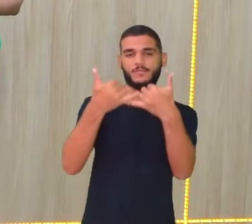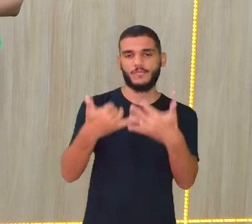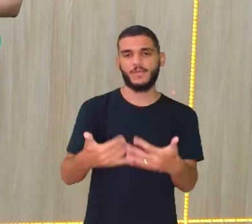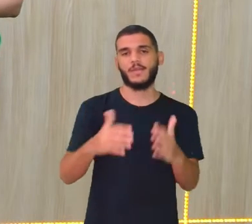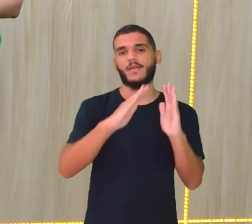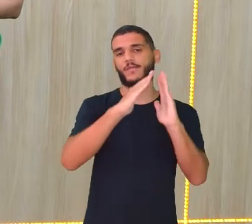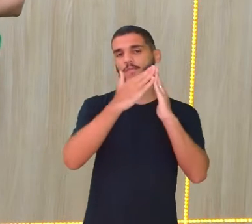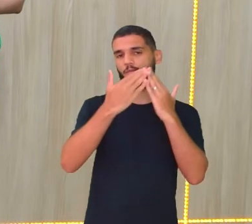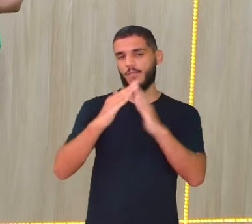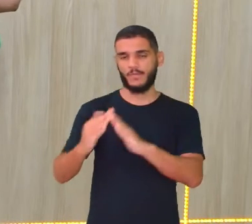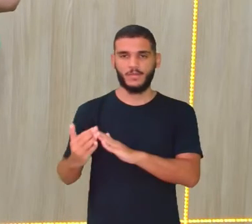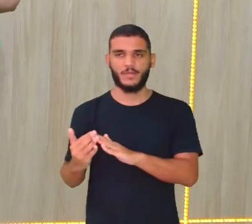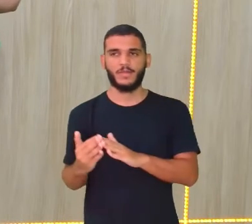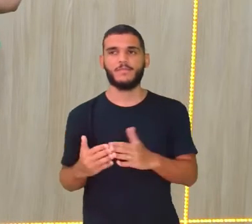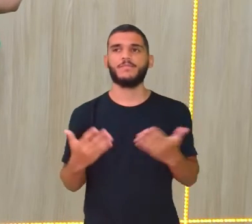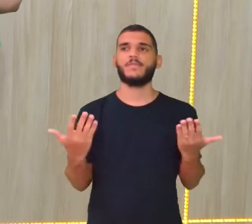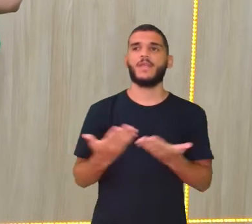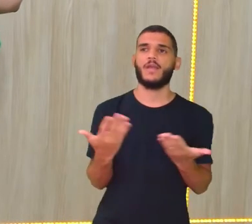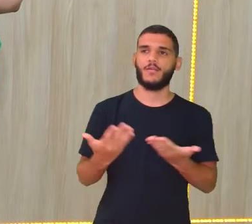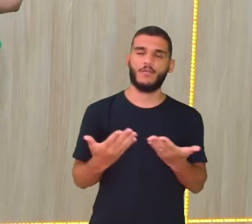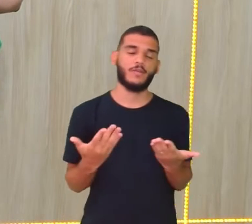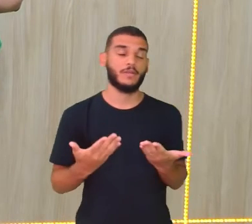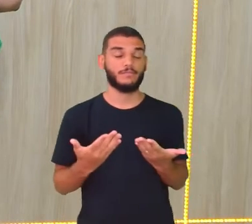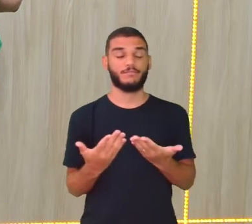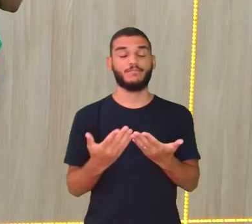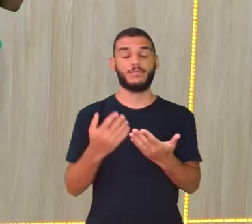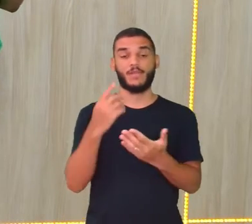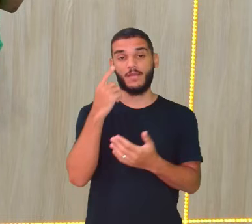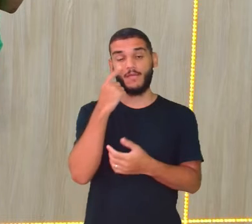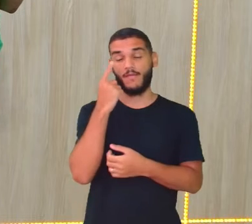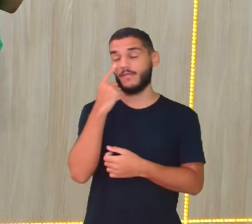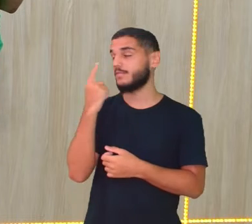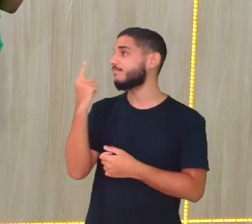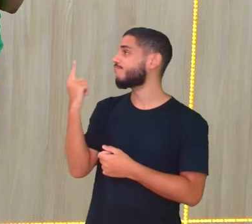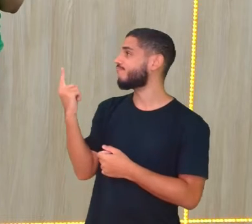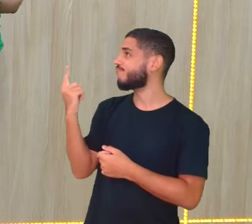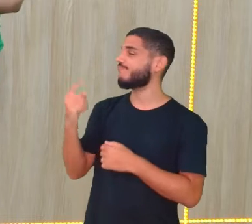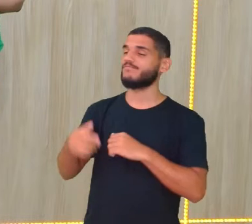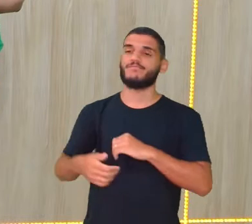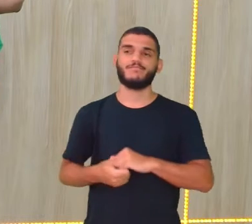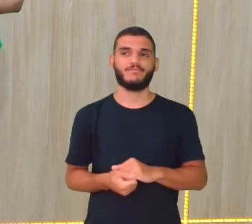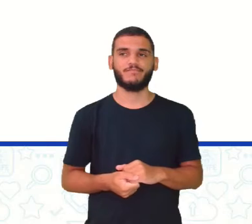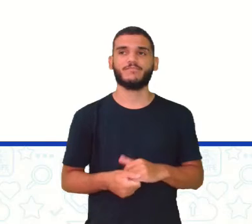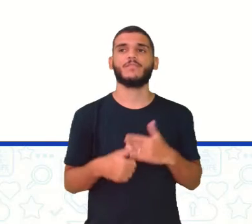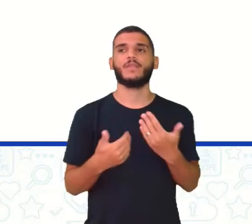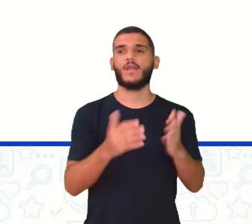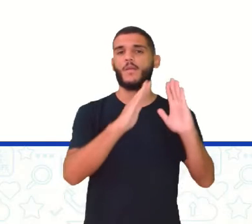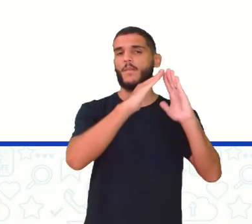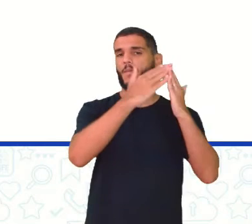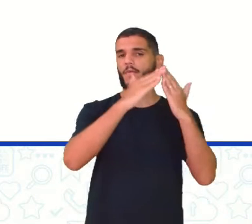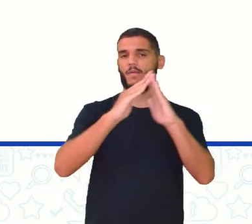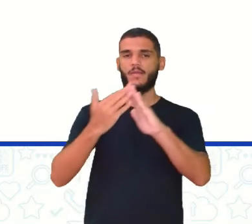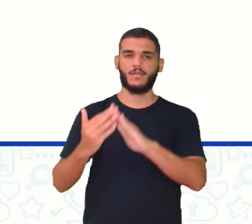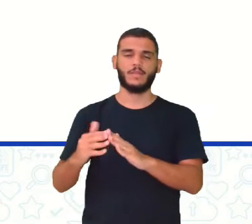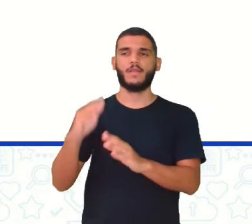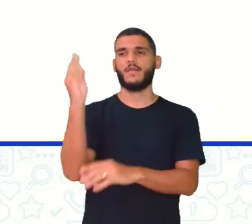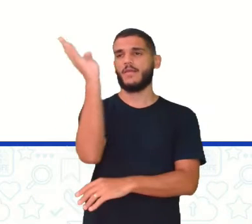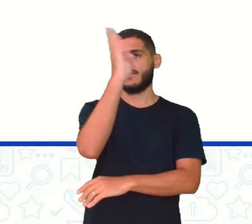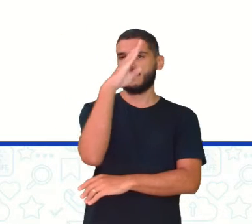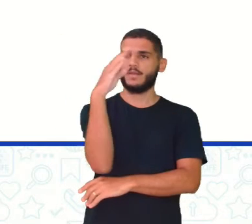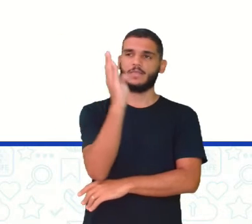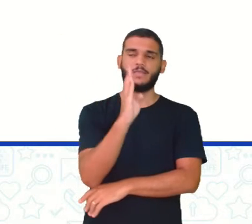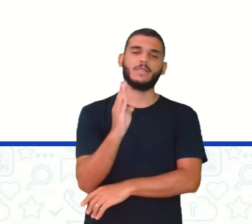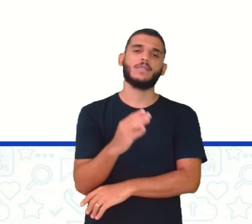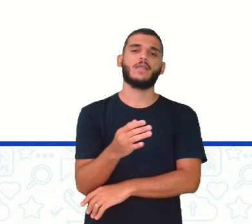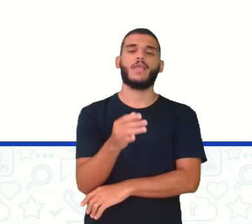e tudo mais. Então, vamos dar uma olhadinha nessa frase aí, para a gente pensar um pouquinho, né? As periferias brasileiras são um